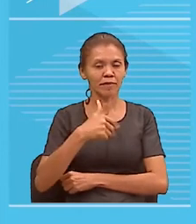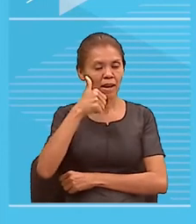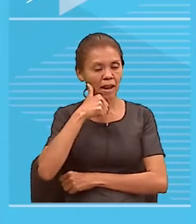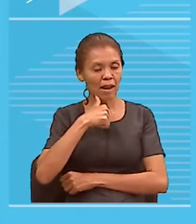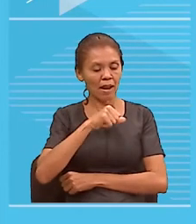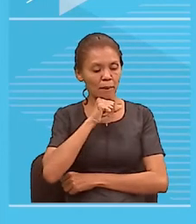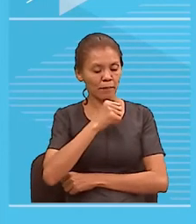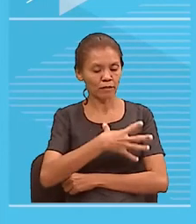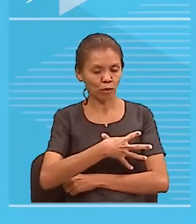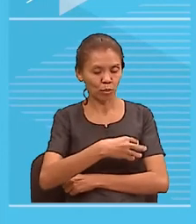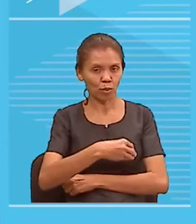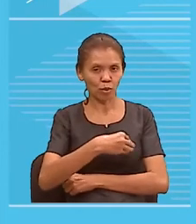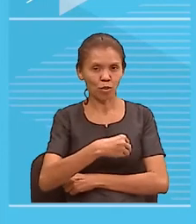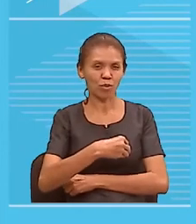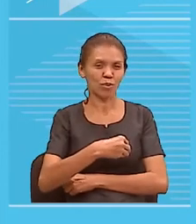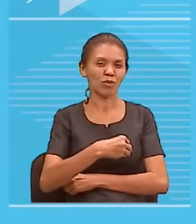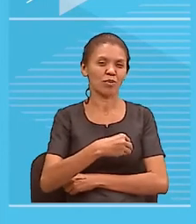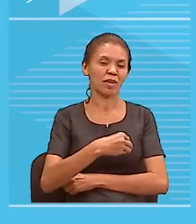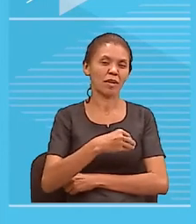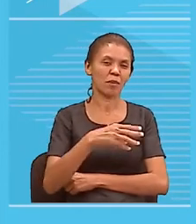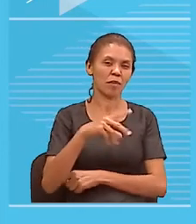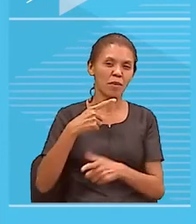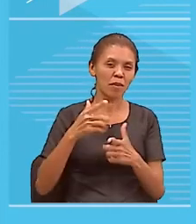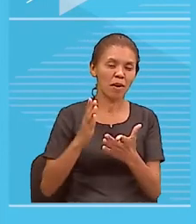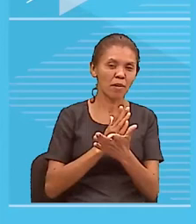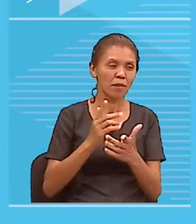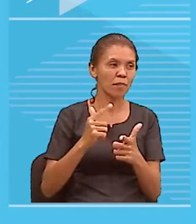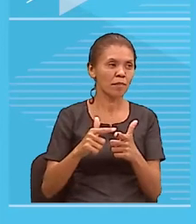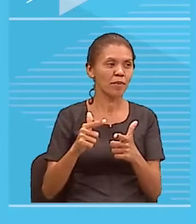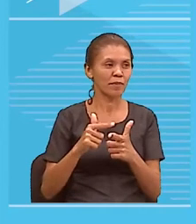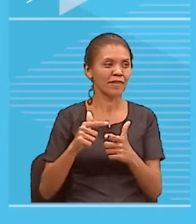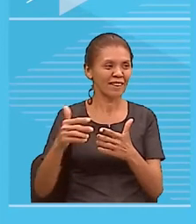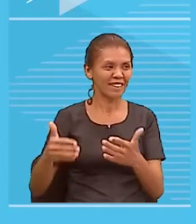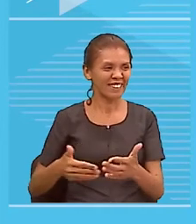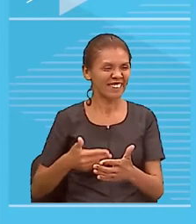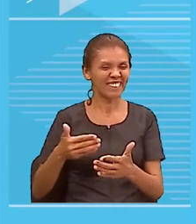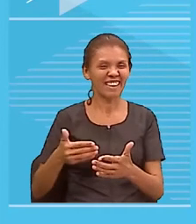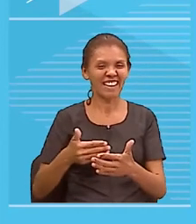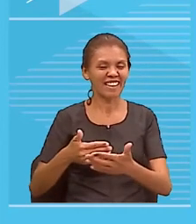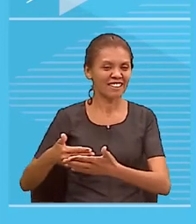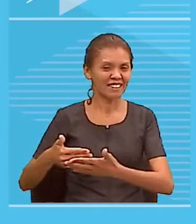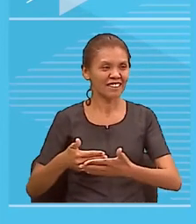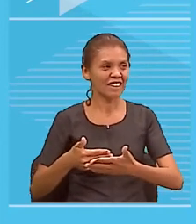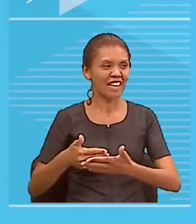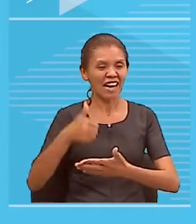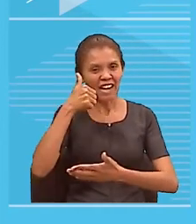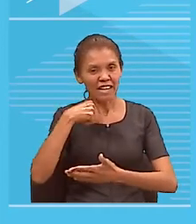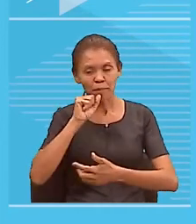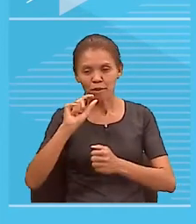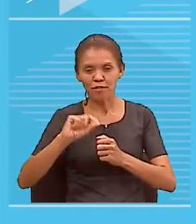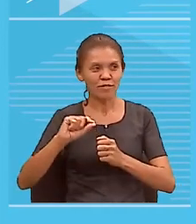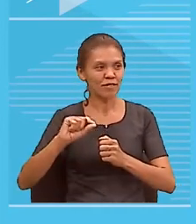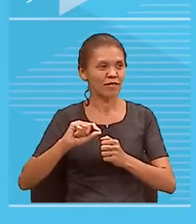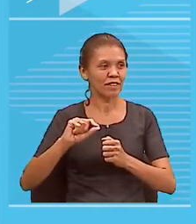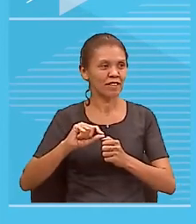né As crianças porque ação maiorzinho aí eles aqueles bumbum os Grosso não é como é que chama